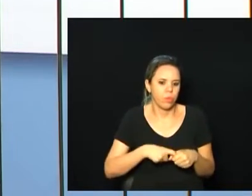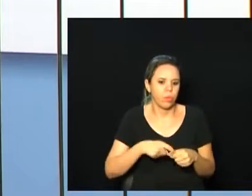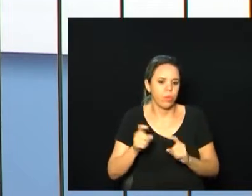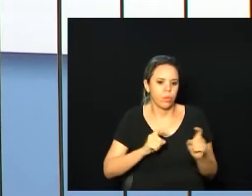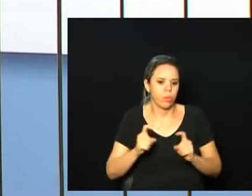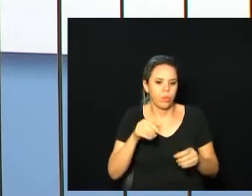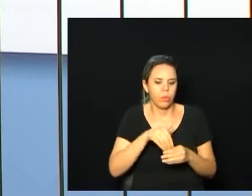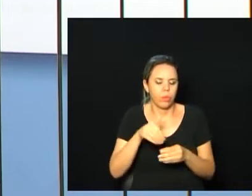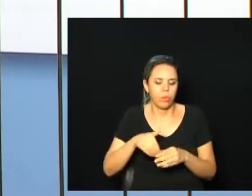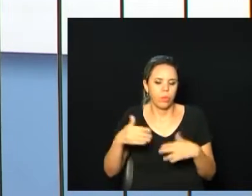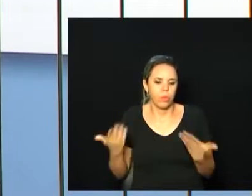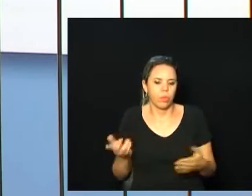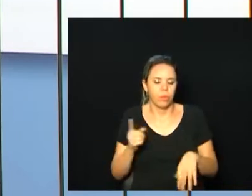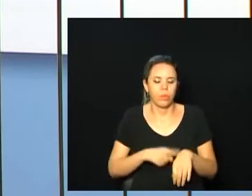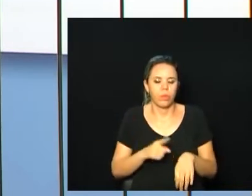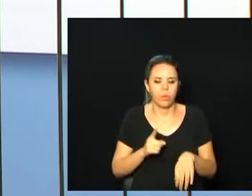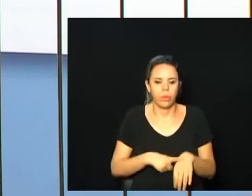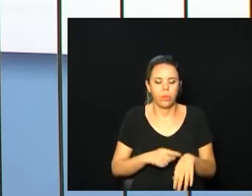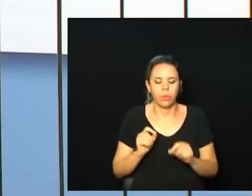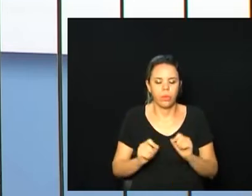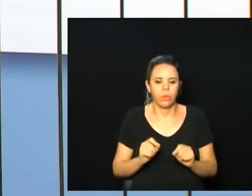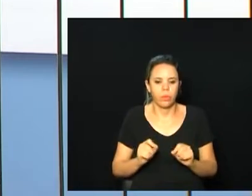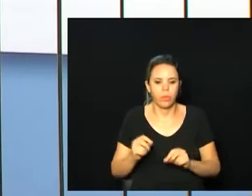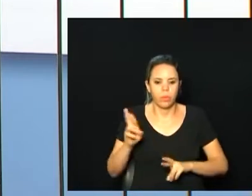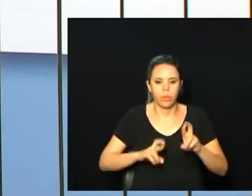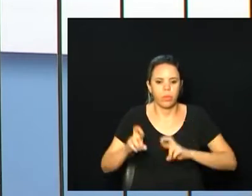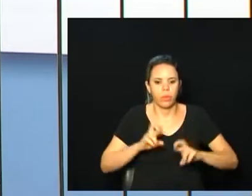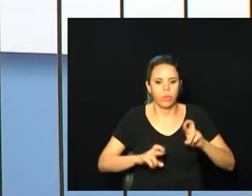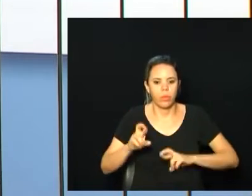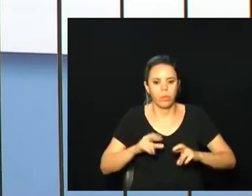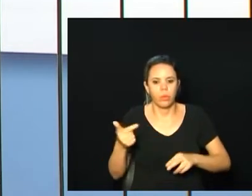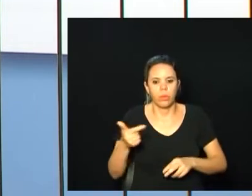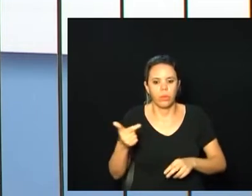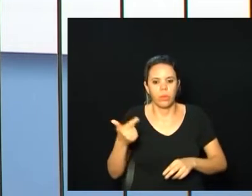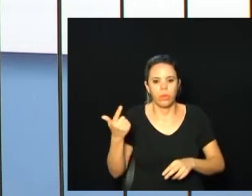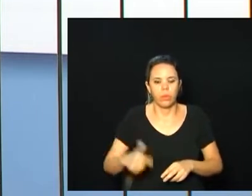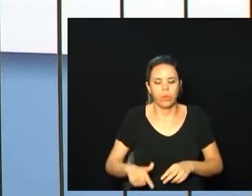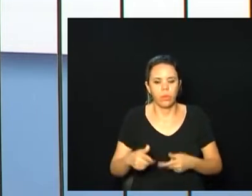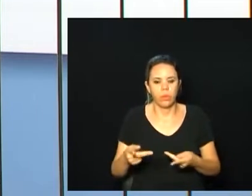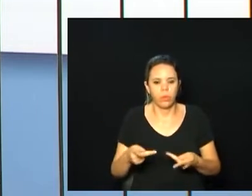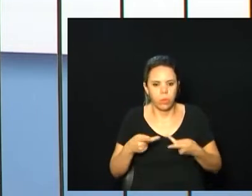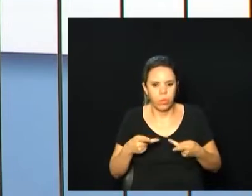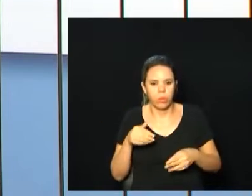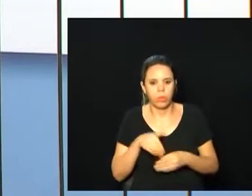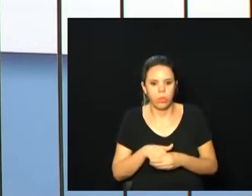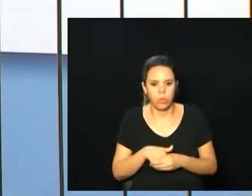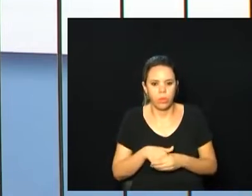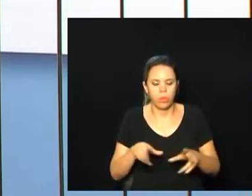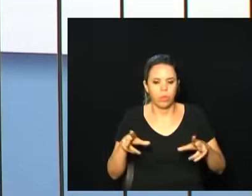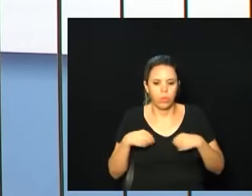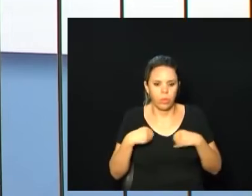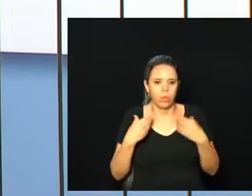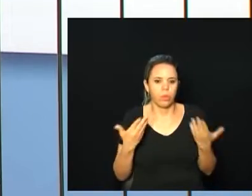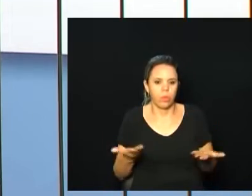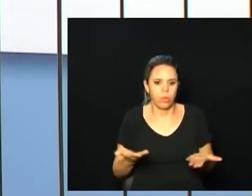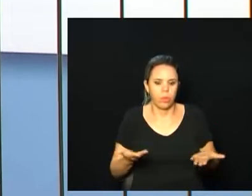de votação, ou seja, no momento em que serão analisados pela segunda vez, que é chamada a votação de mérito.